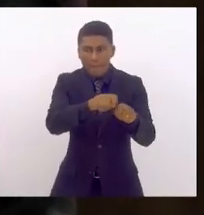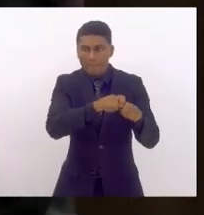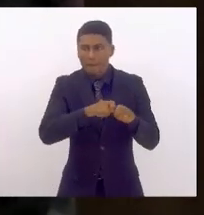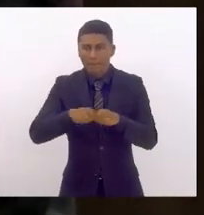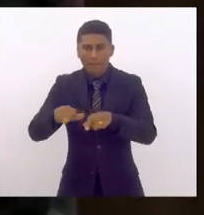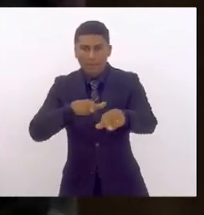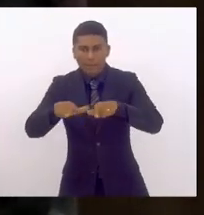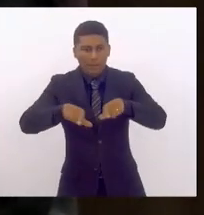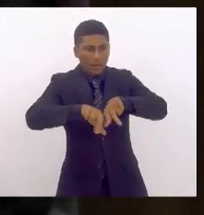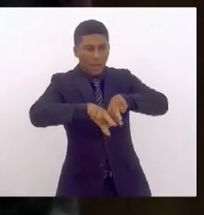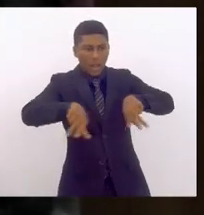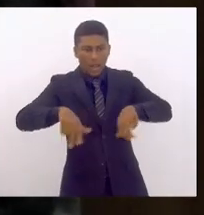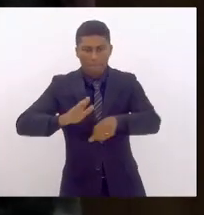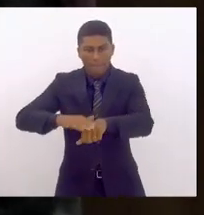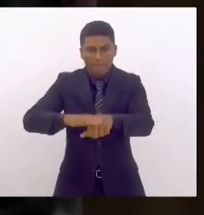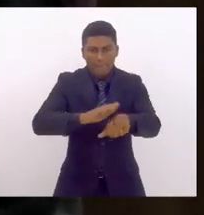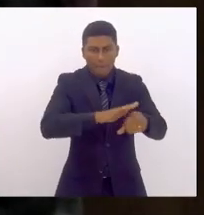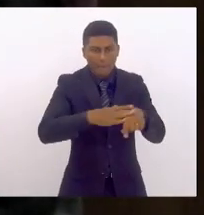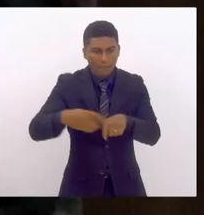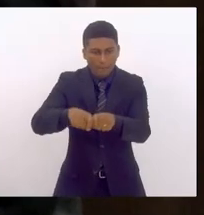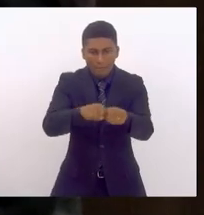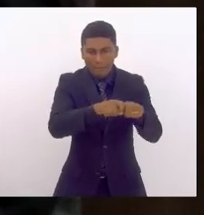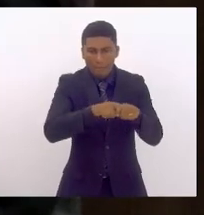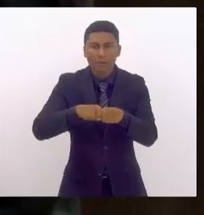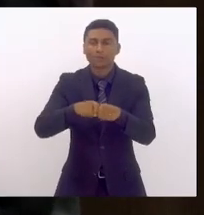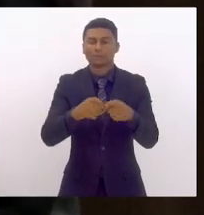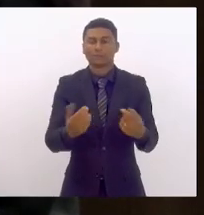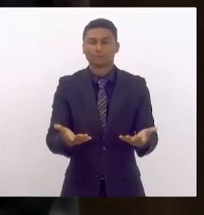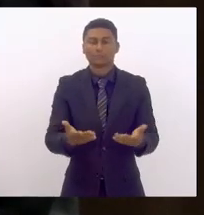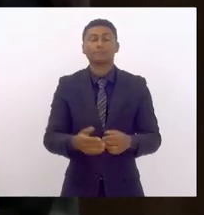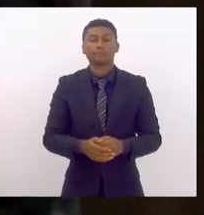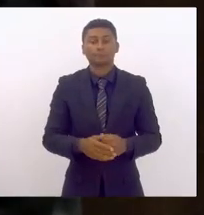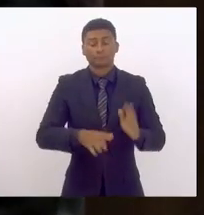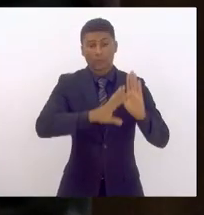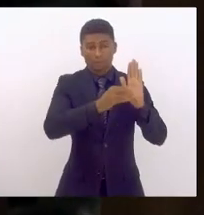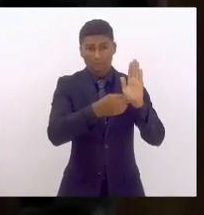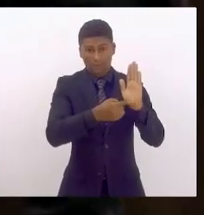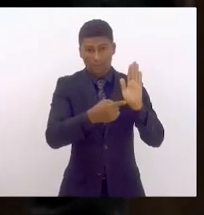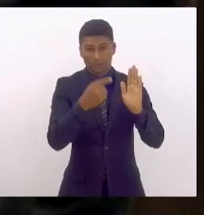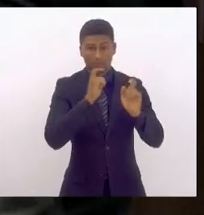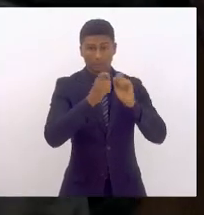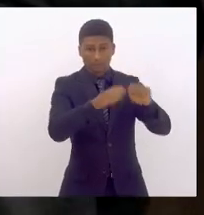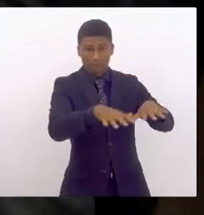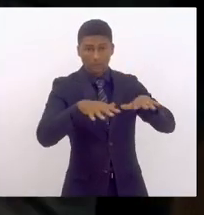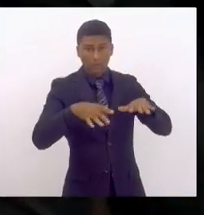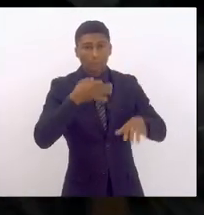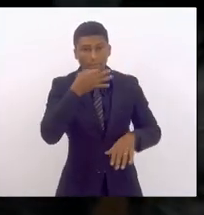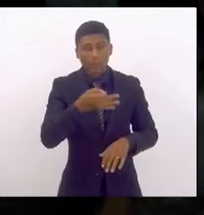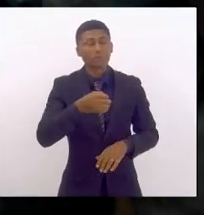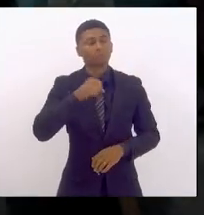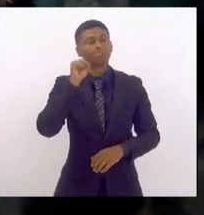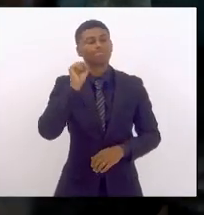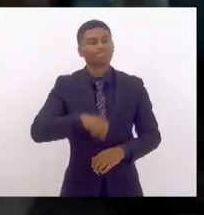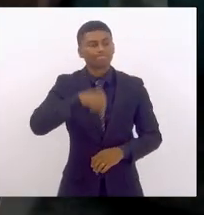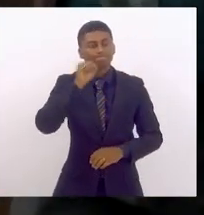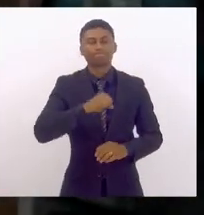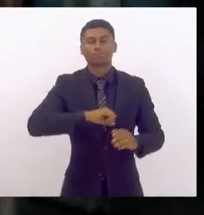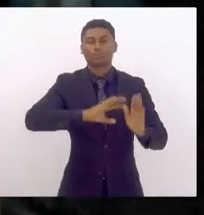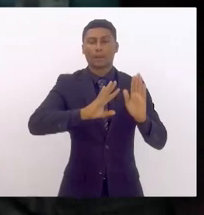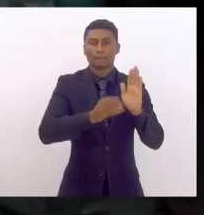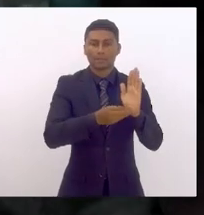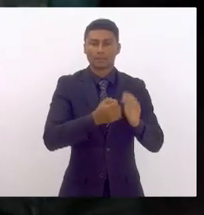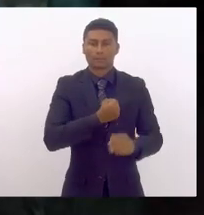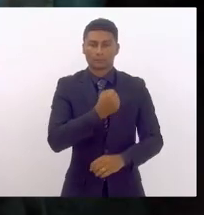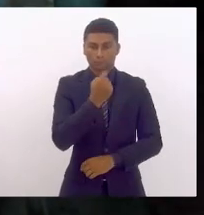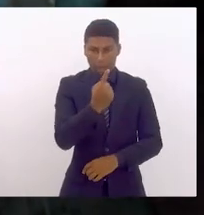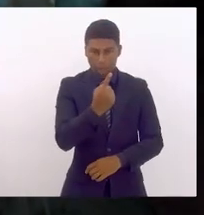no estado do Rio de Janeiro parecer as emendas de plenário favorável as emendas número